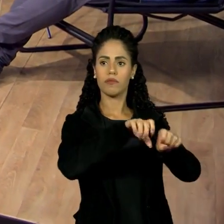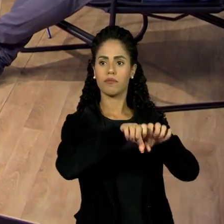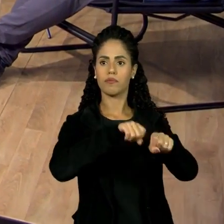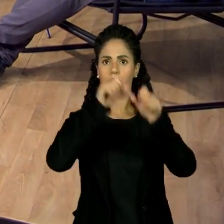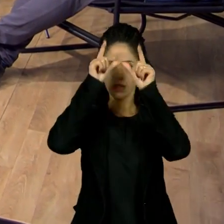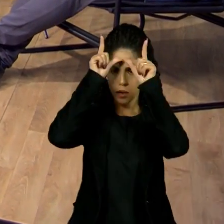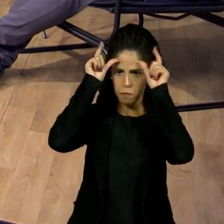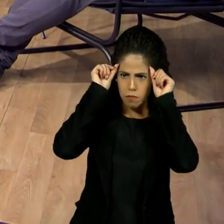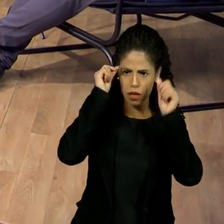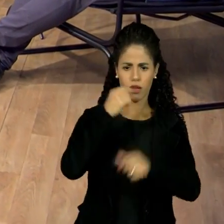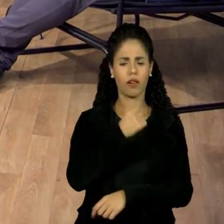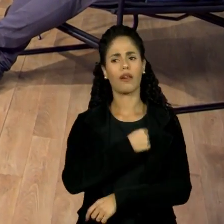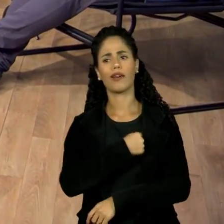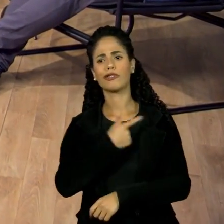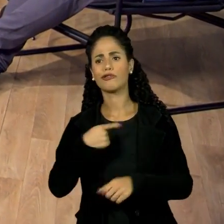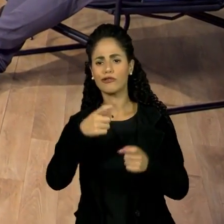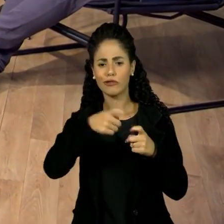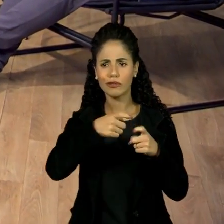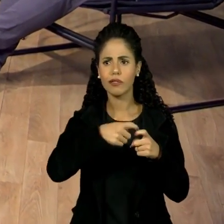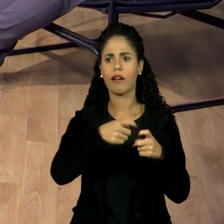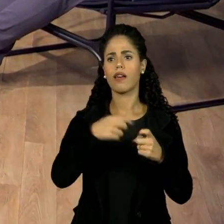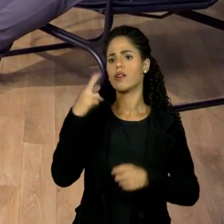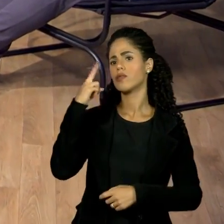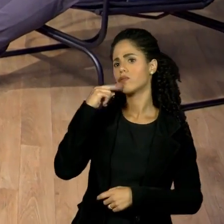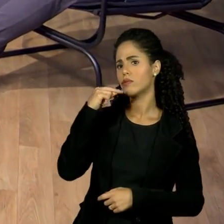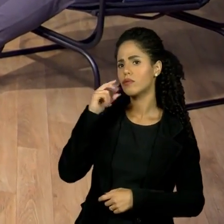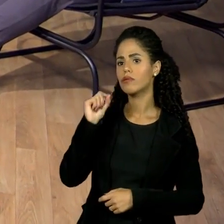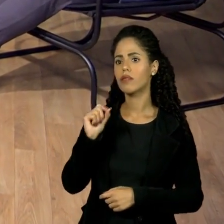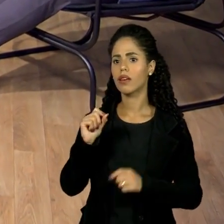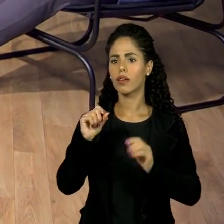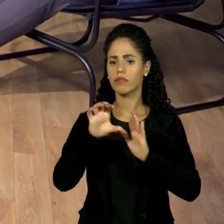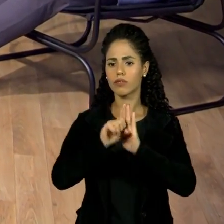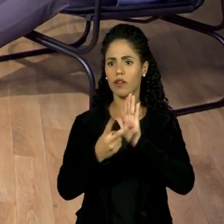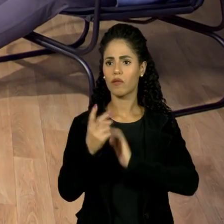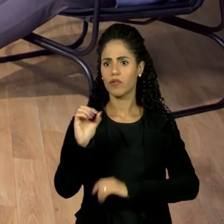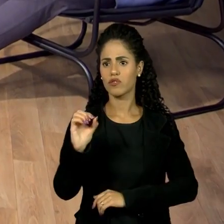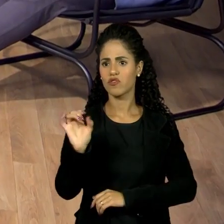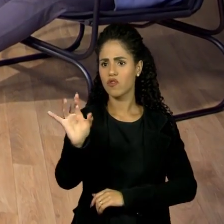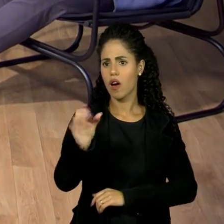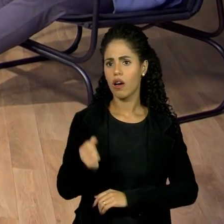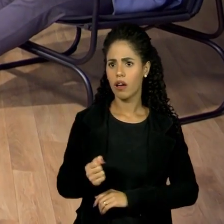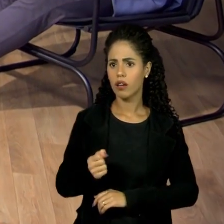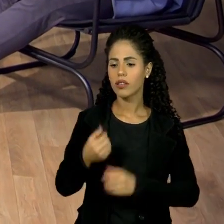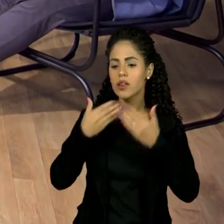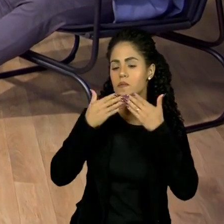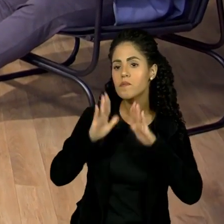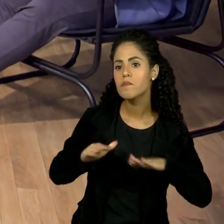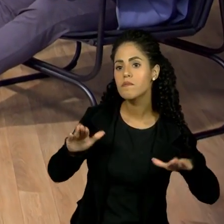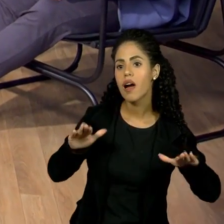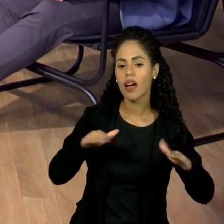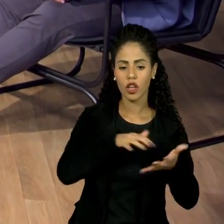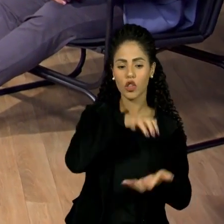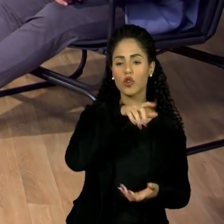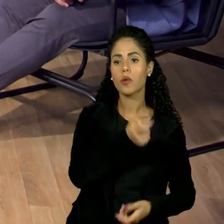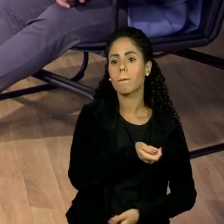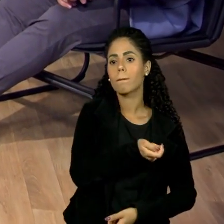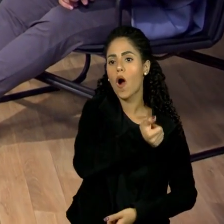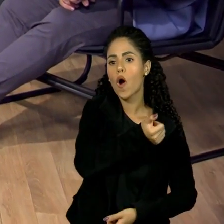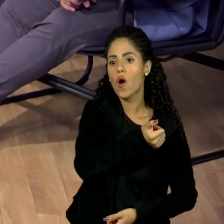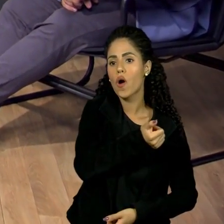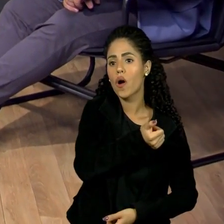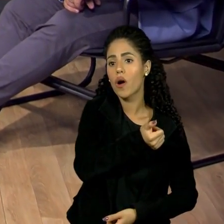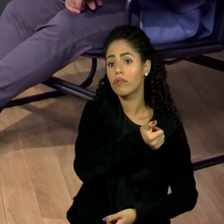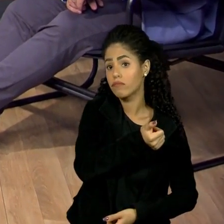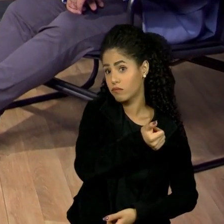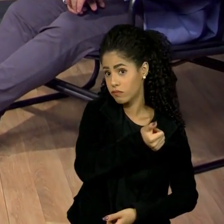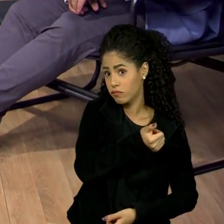enfermeiros, nutricionistas, fisioterapeutas para o século XX, onde tinha muita criancinha e pouco idoso. Não para o